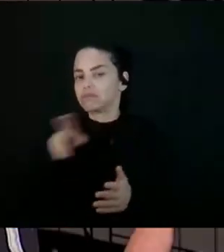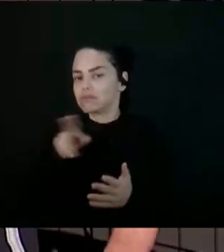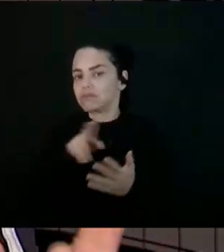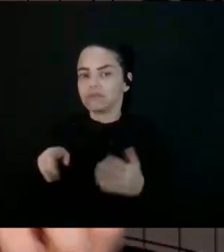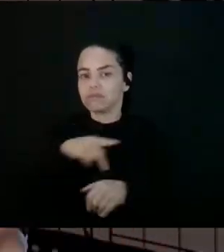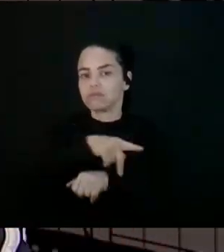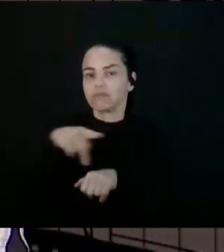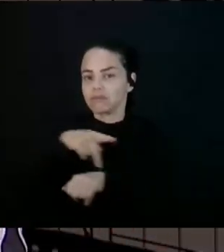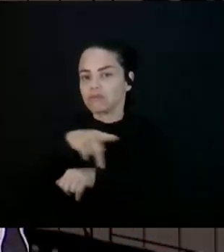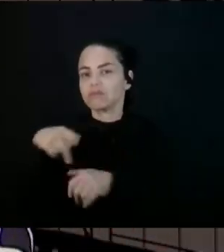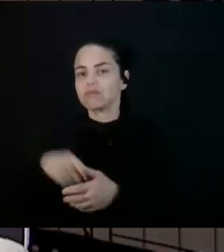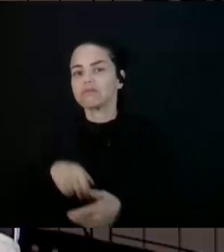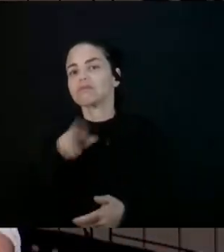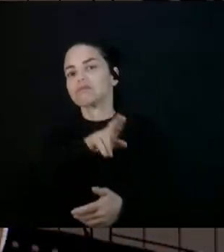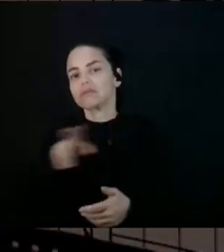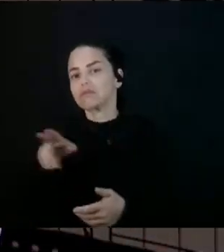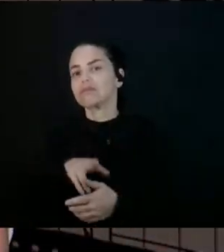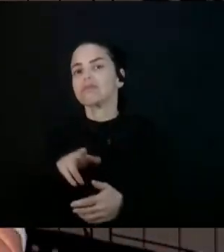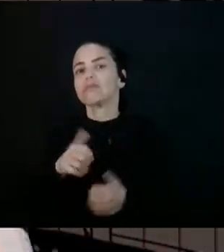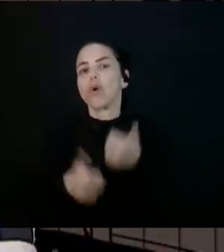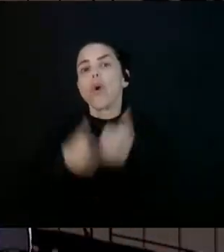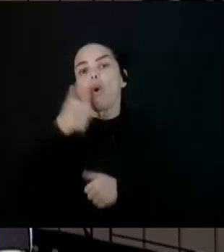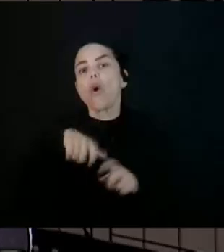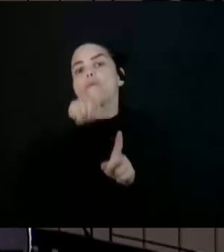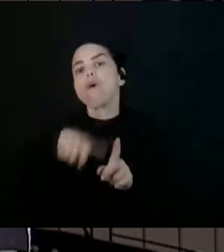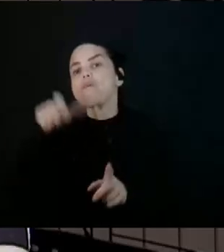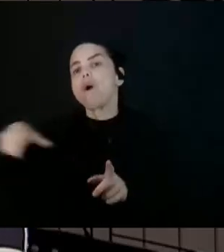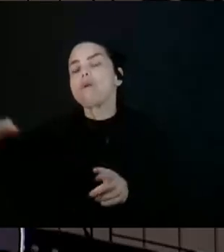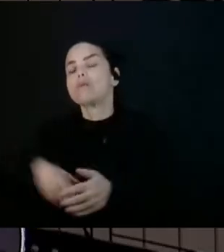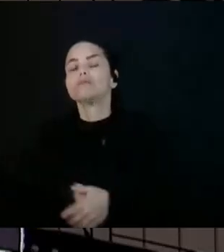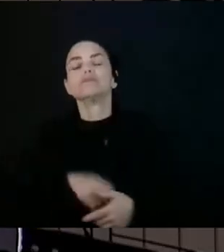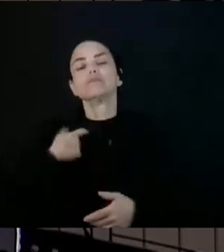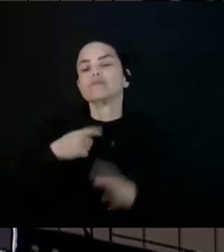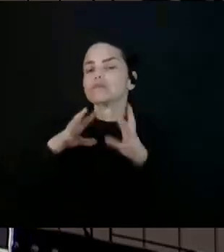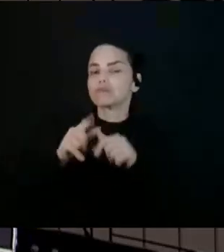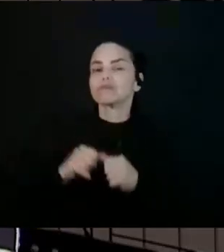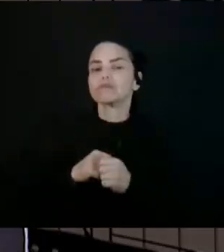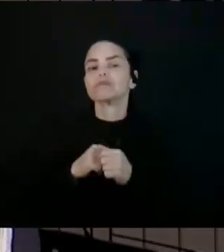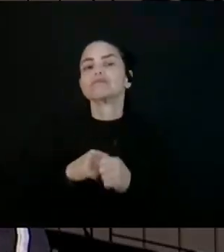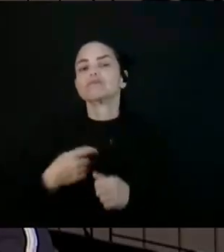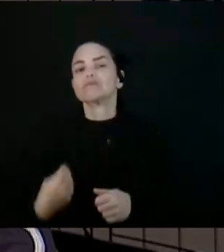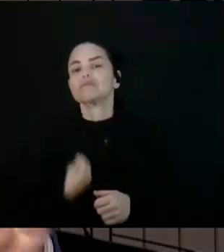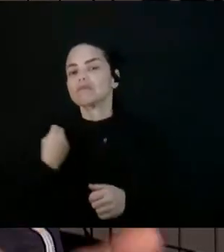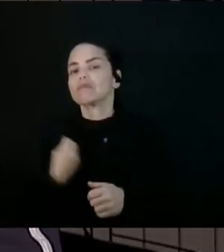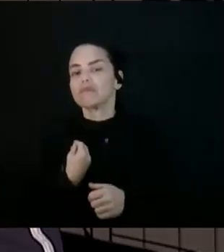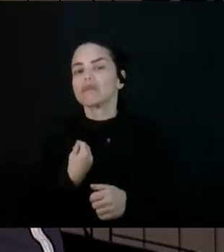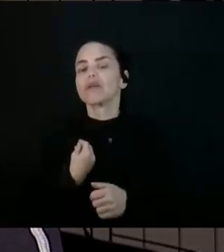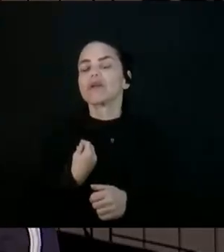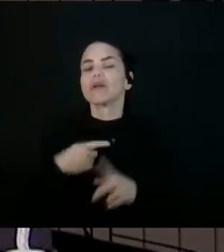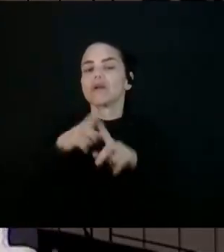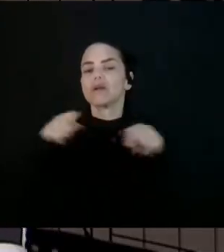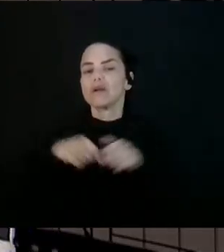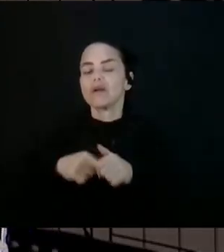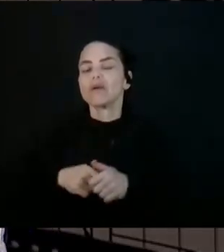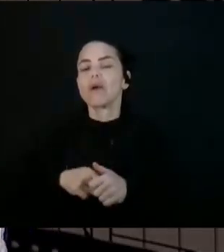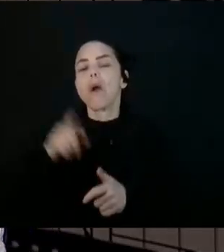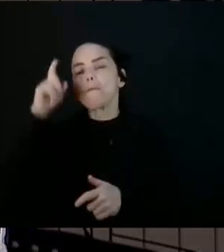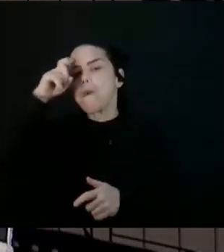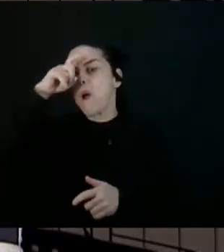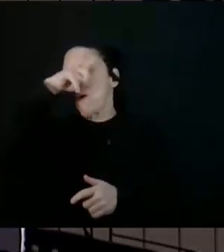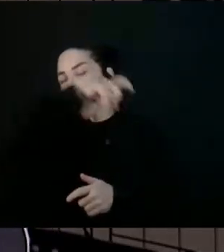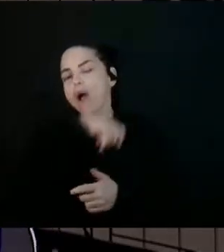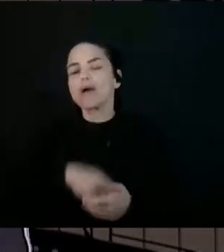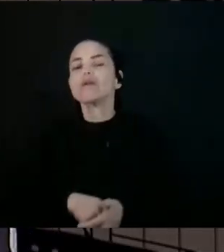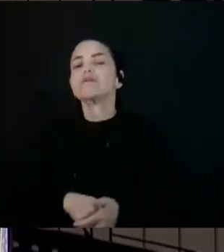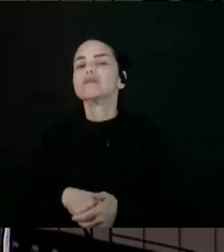os nomes dos jogadores. Então, vai trazendo todo esse contexto que a sala de aula parece que é bem difícil, que de forma